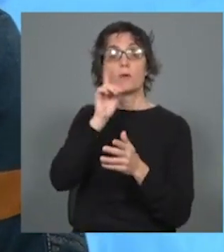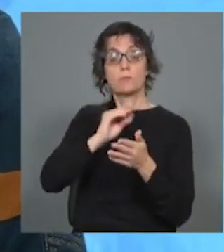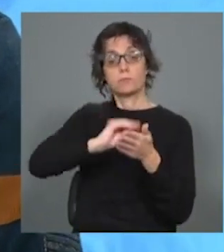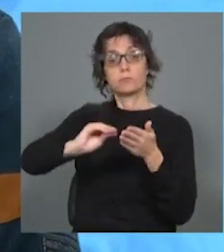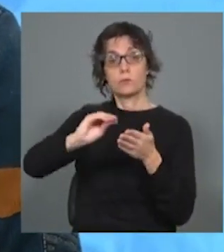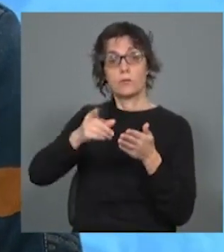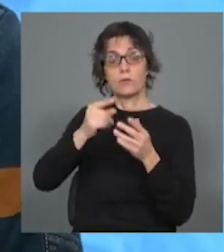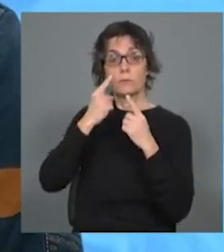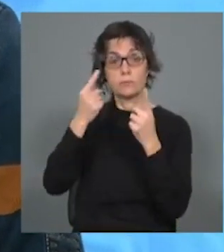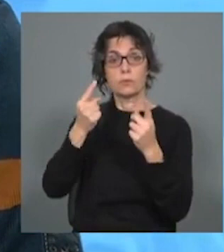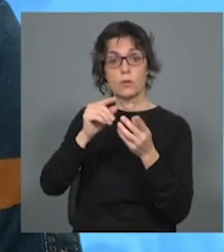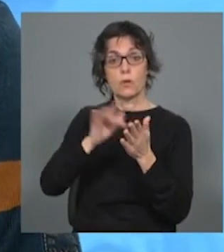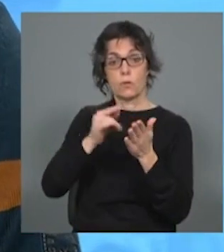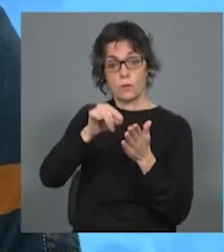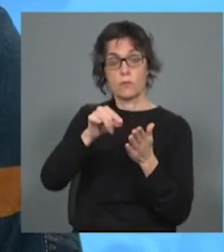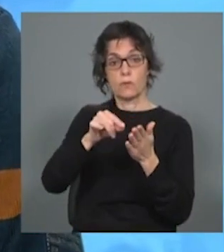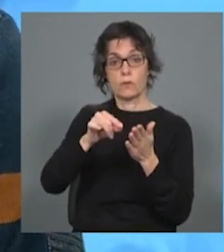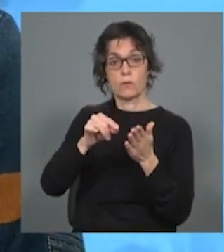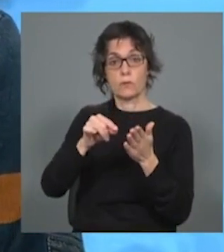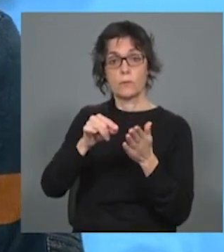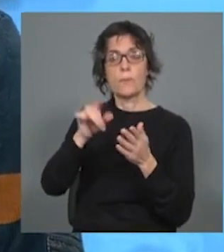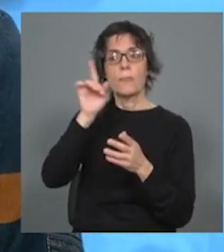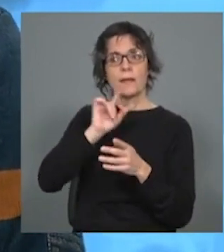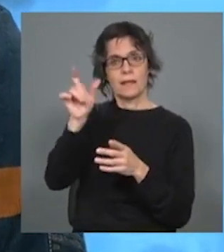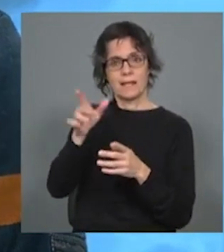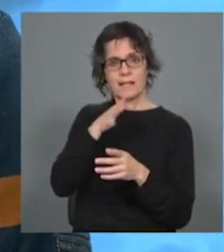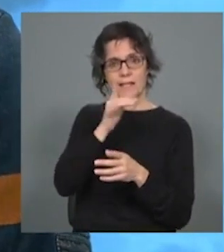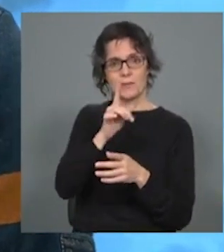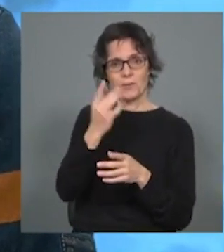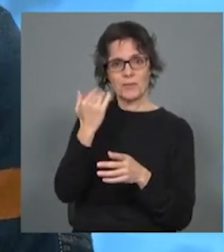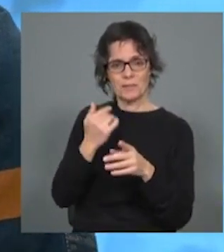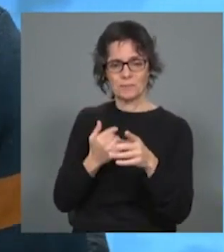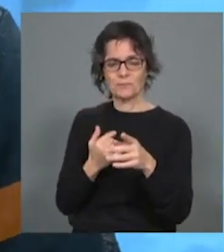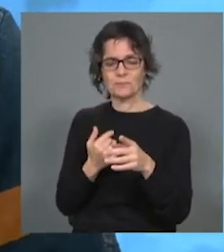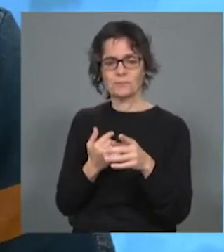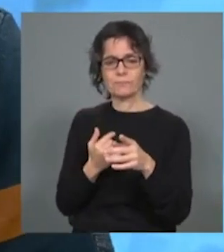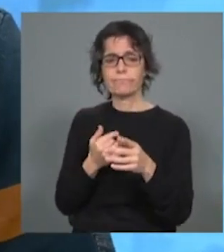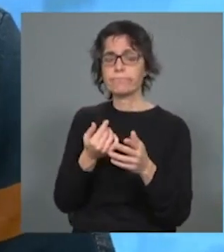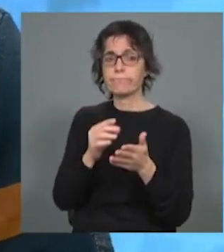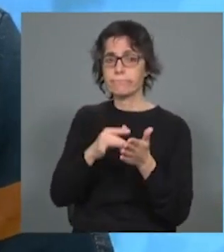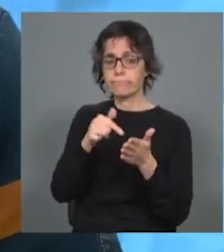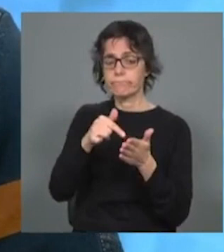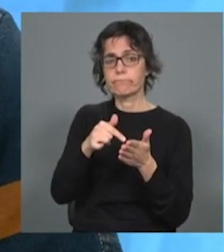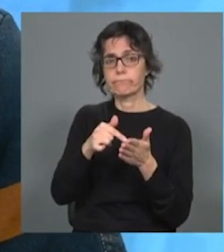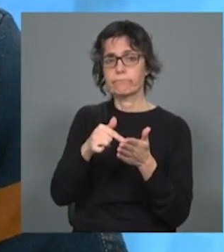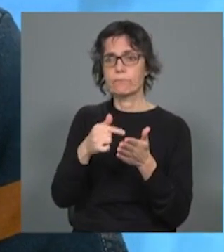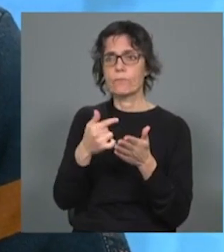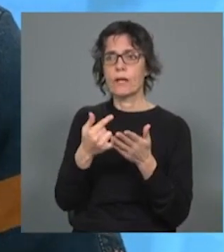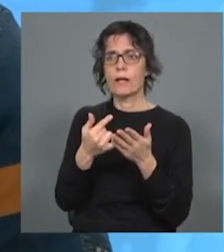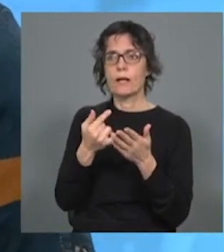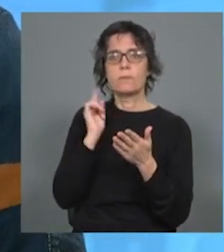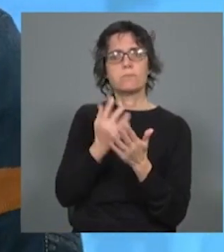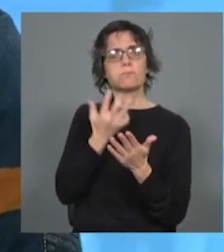primeira apresentação deste livro, ela dizia que é um património que precisa de alguém